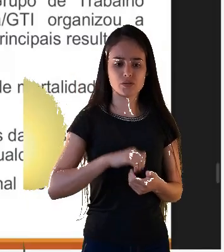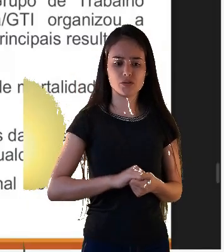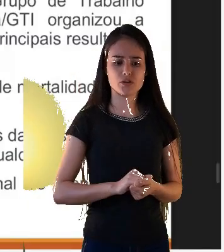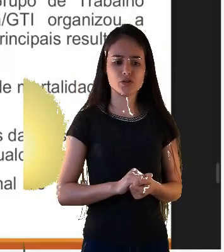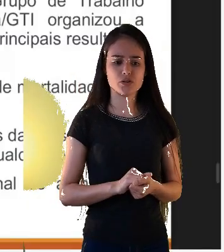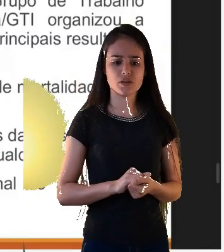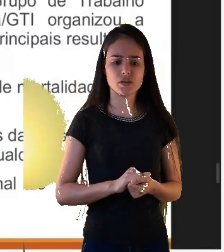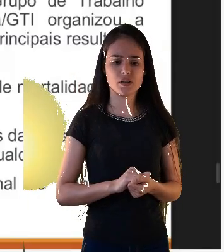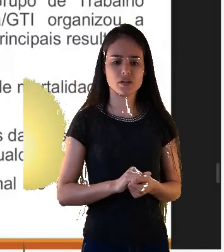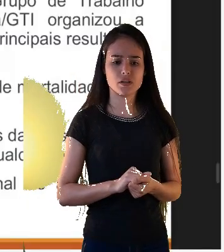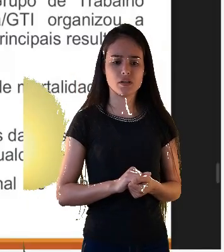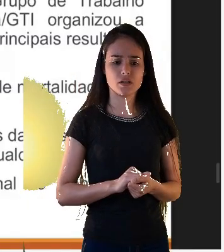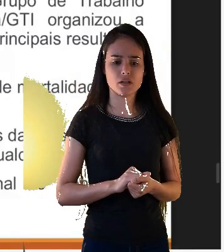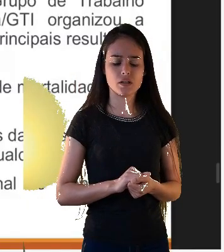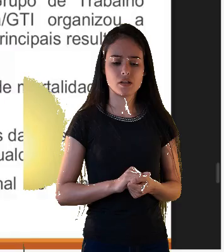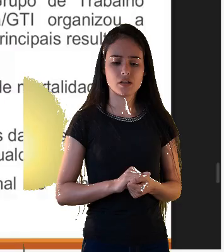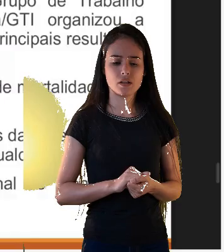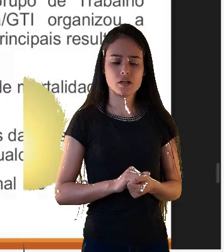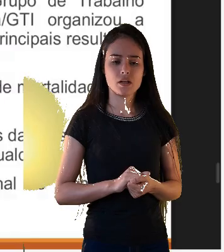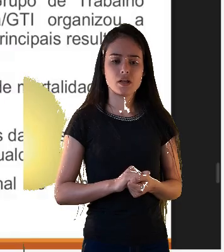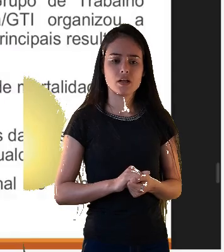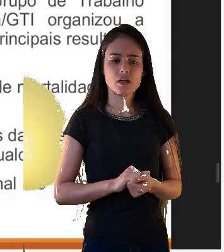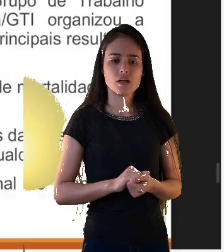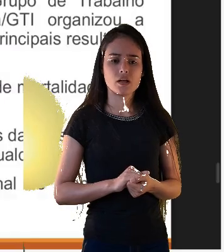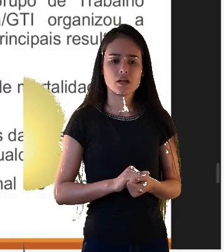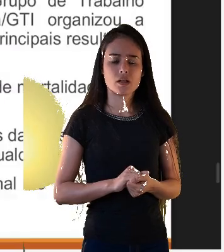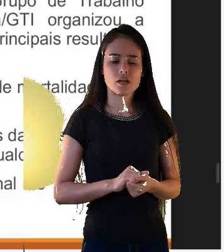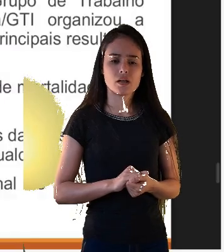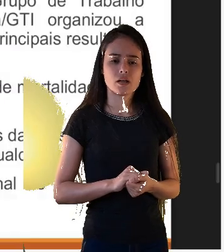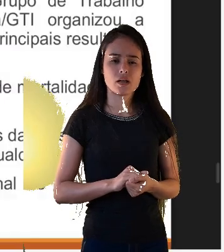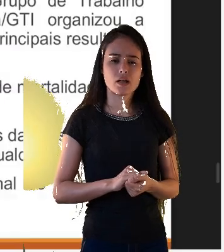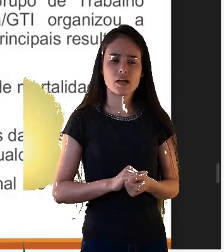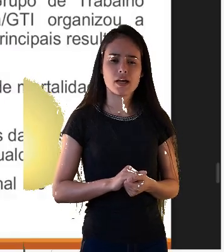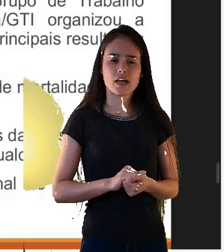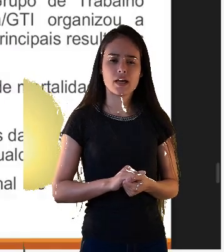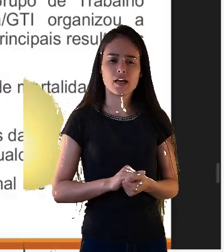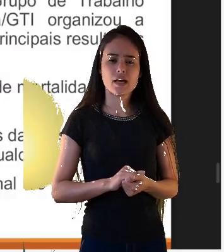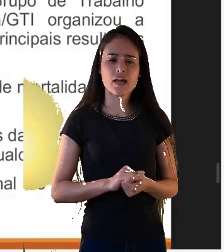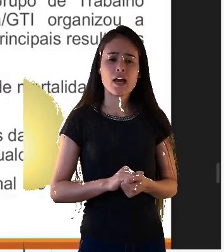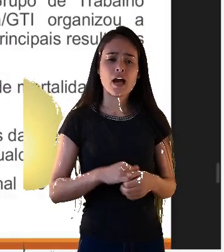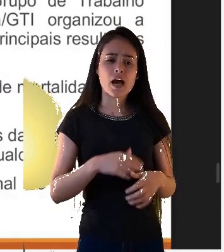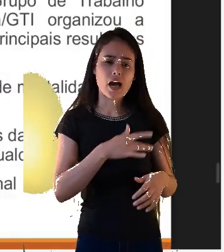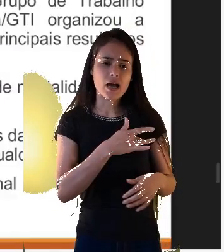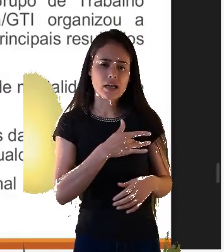tinha também. E a recomendação a uma formação de uma